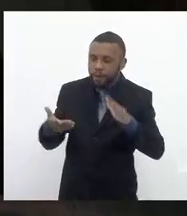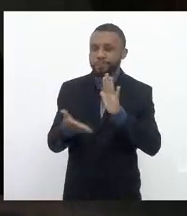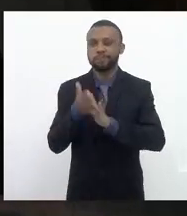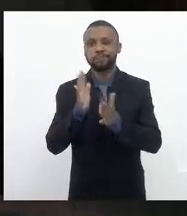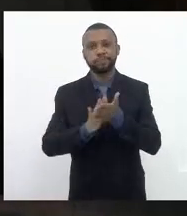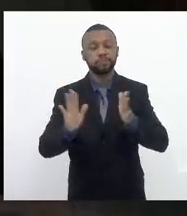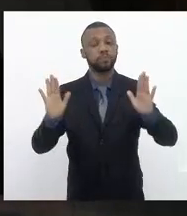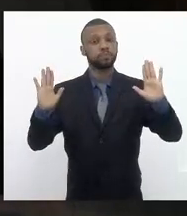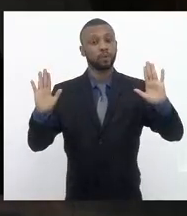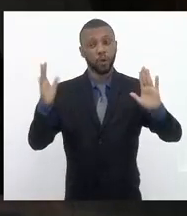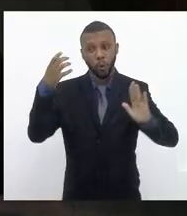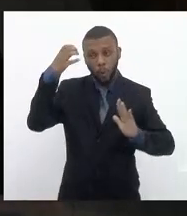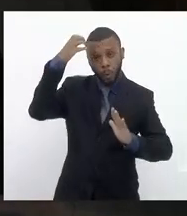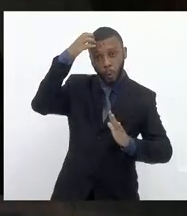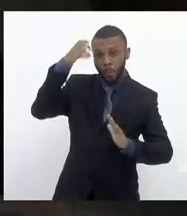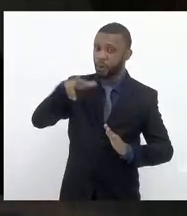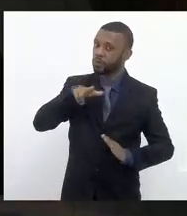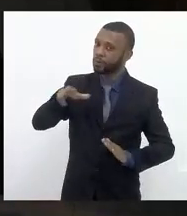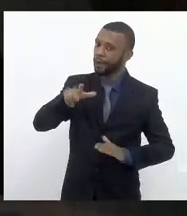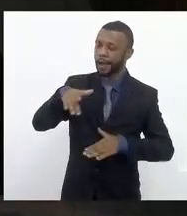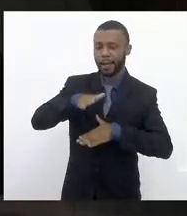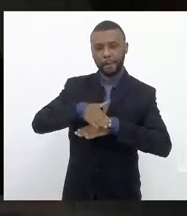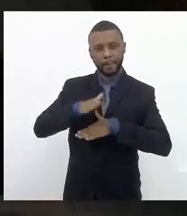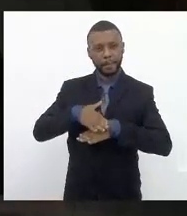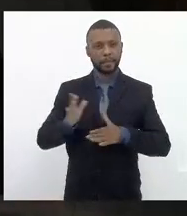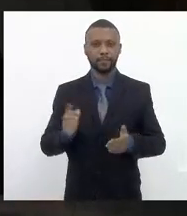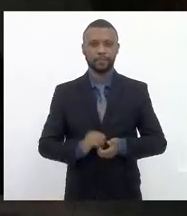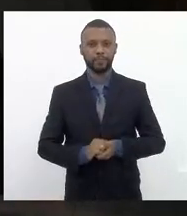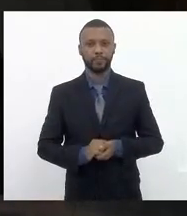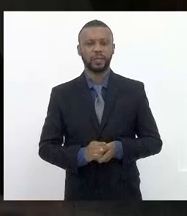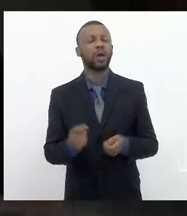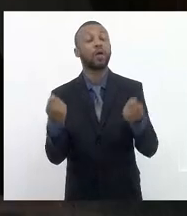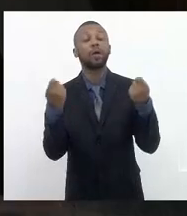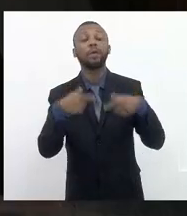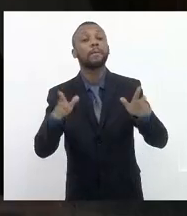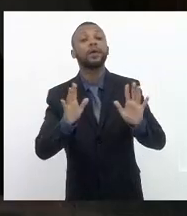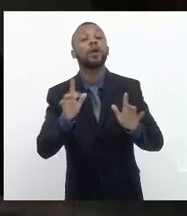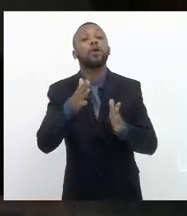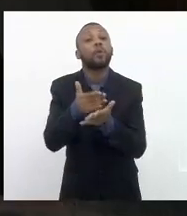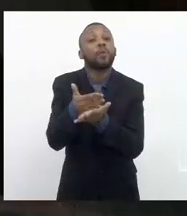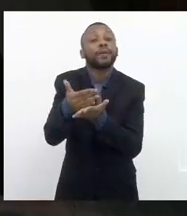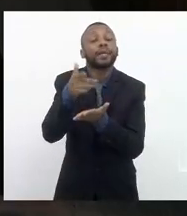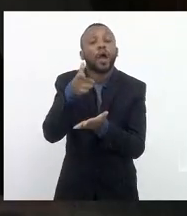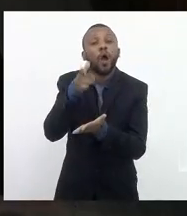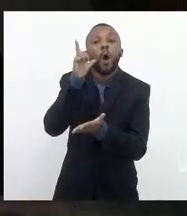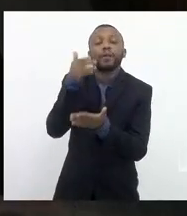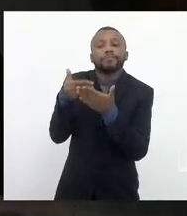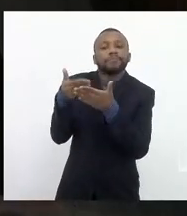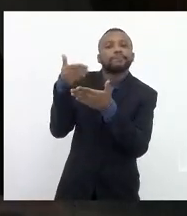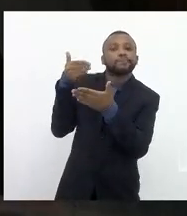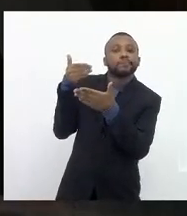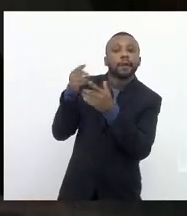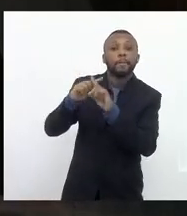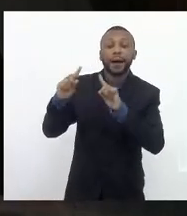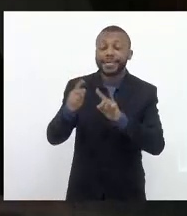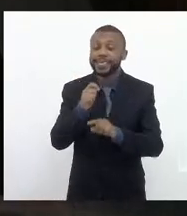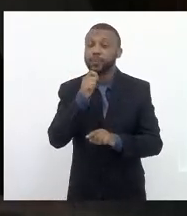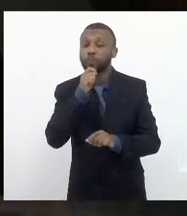e eu não era culpa minha eu não tenho que fazer Comecei ontem mas não fez